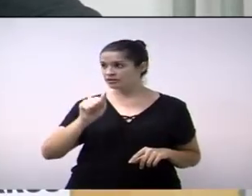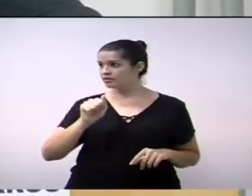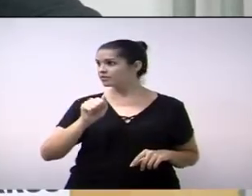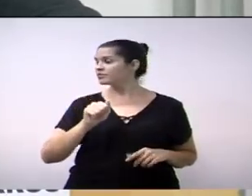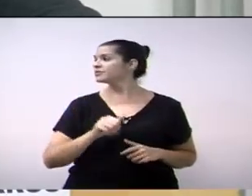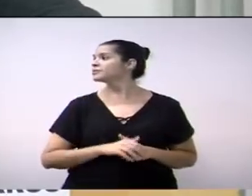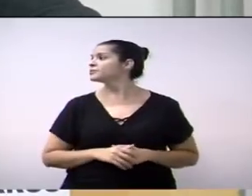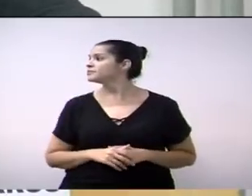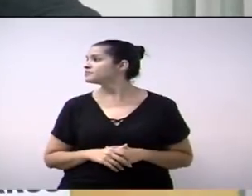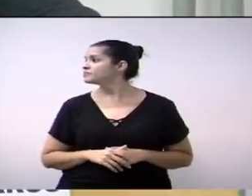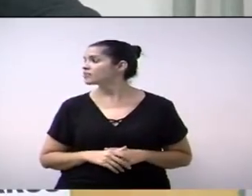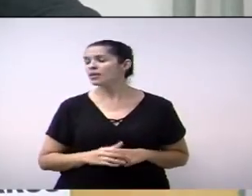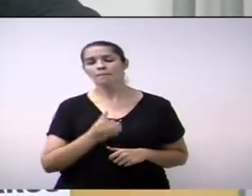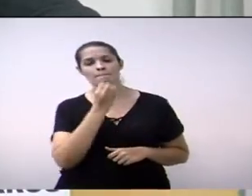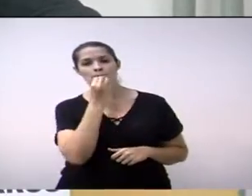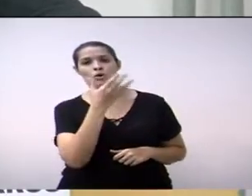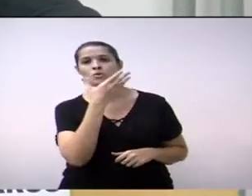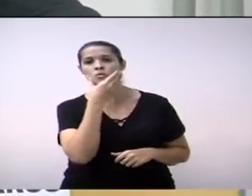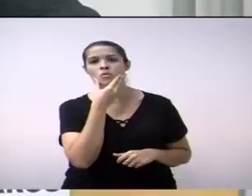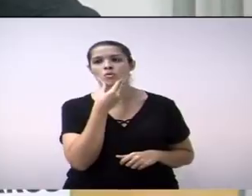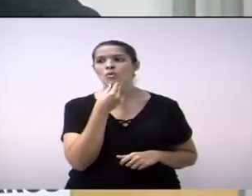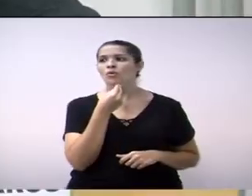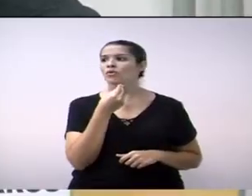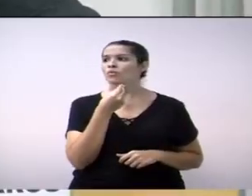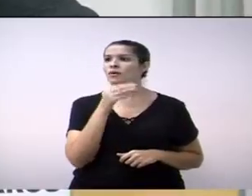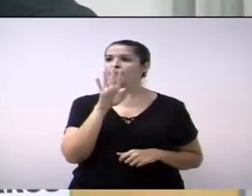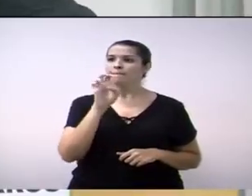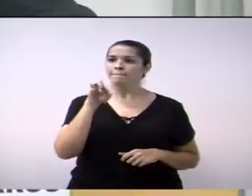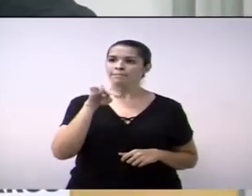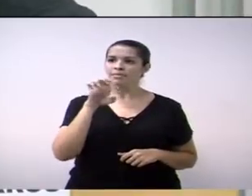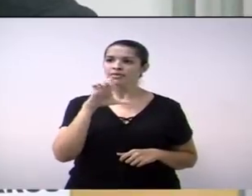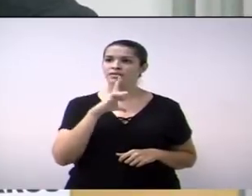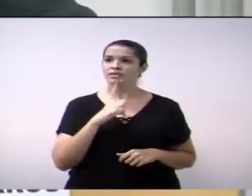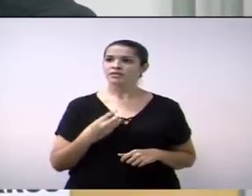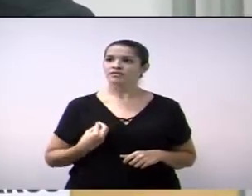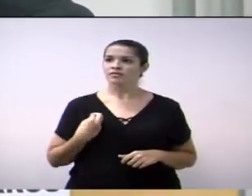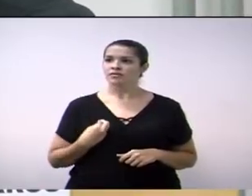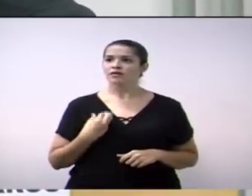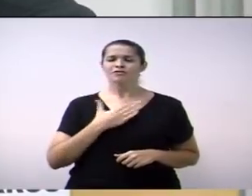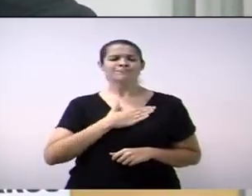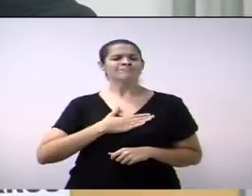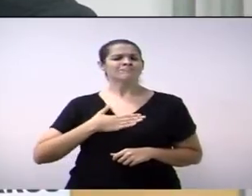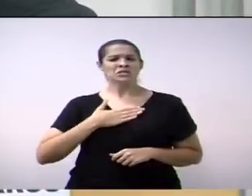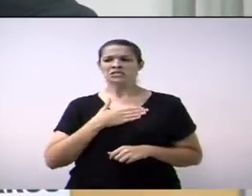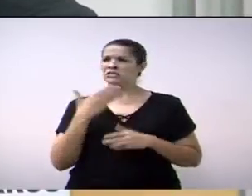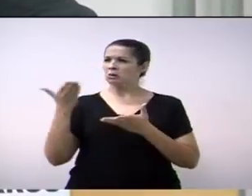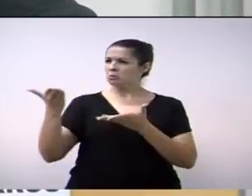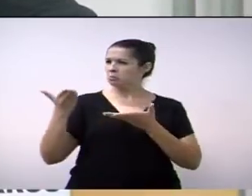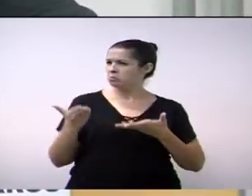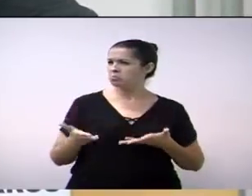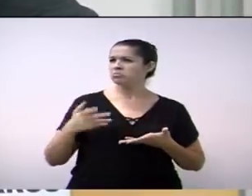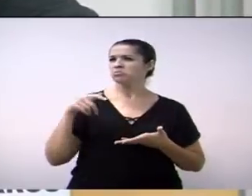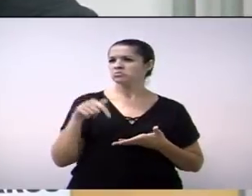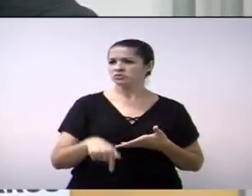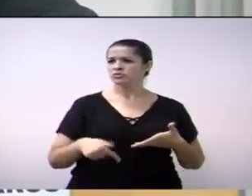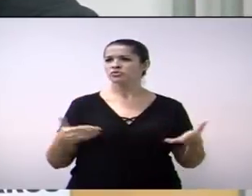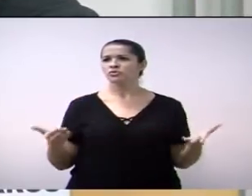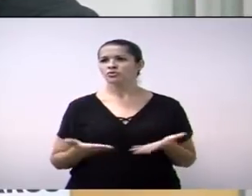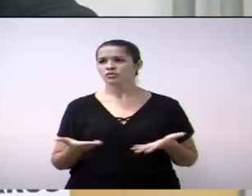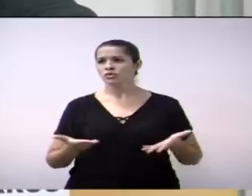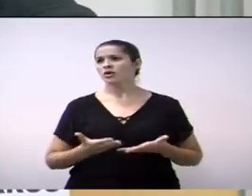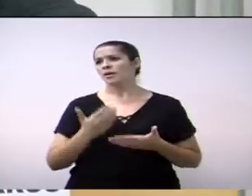Benê Lima, né, assessor da Ana Perugini, participando dessa sessão. Uma honra ter você aqui. E obrigado